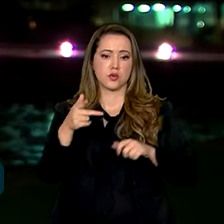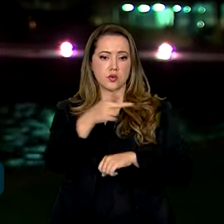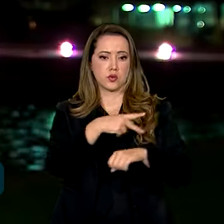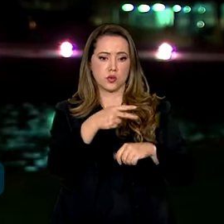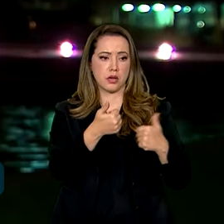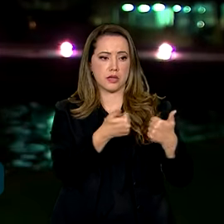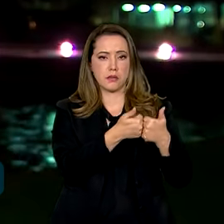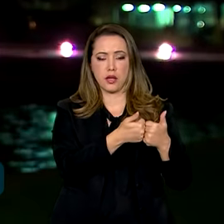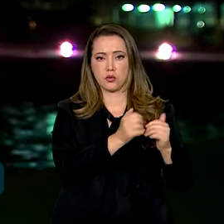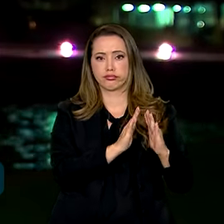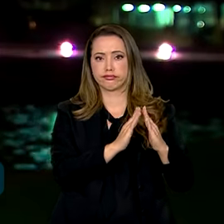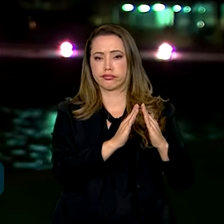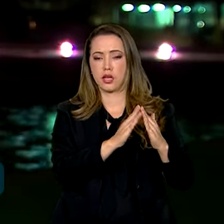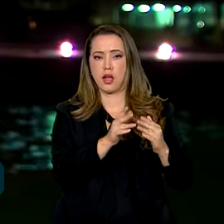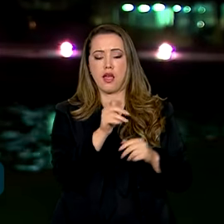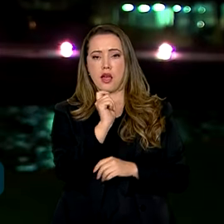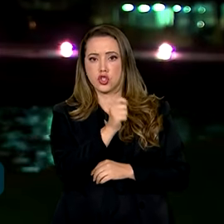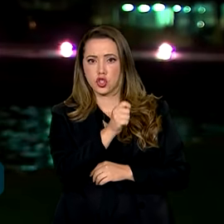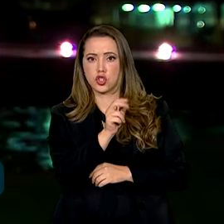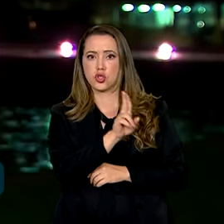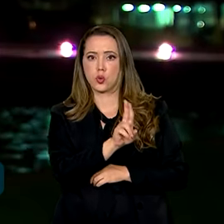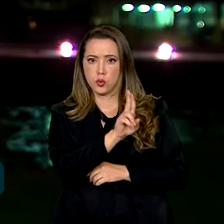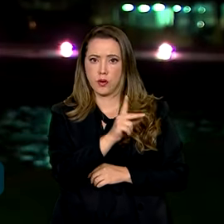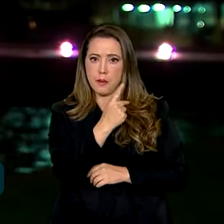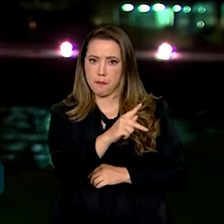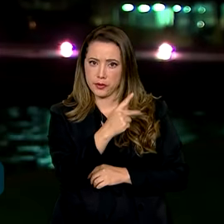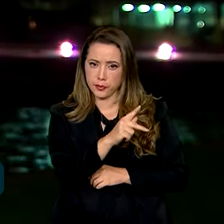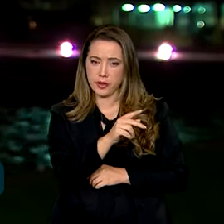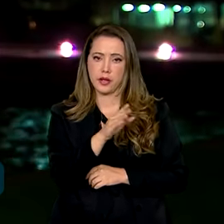países vizinhos, como Argentina, Uruguai, Paraguai